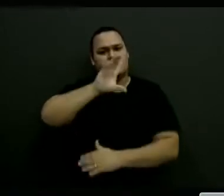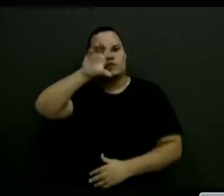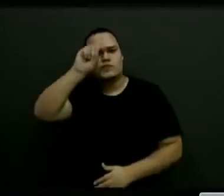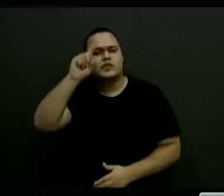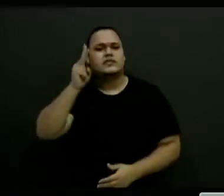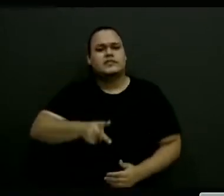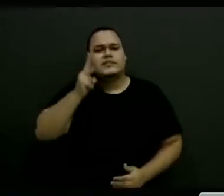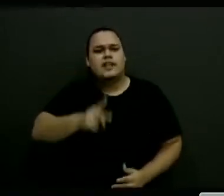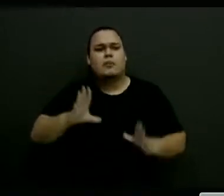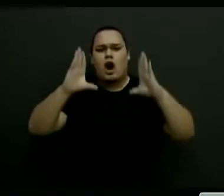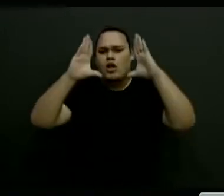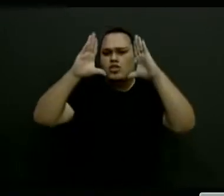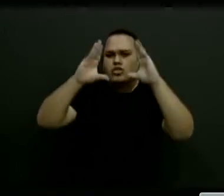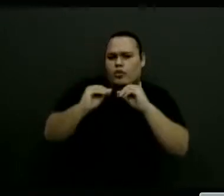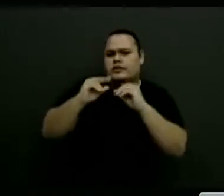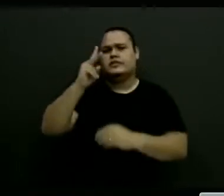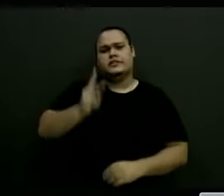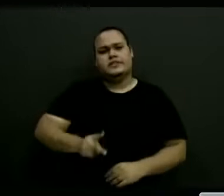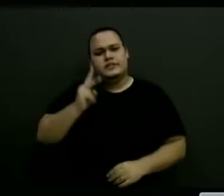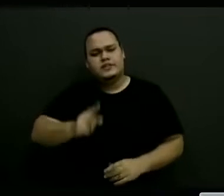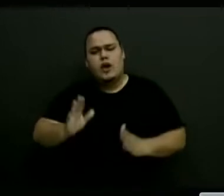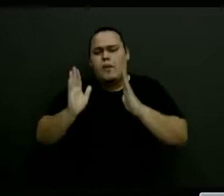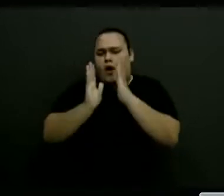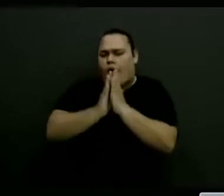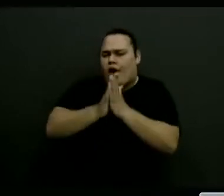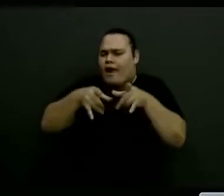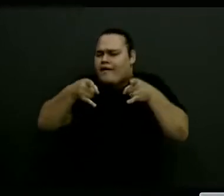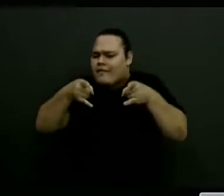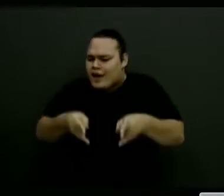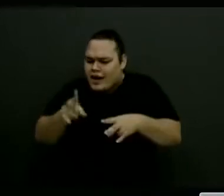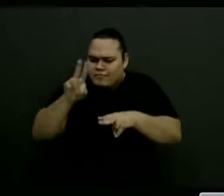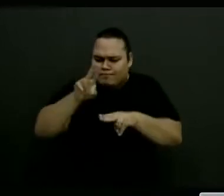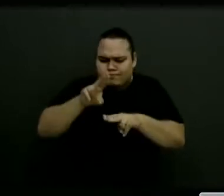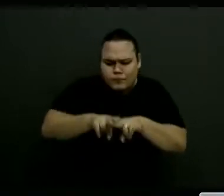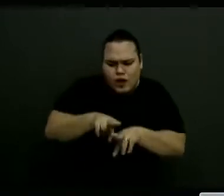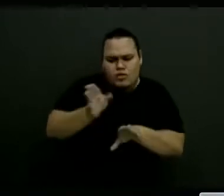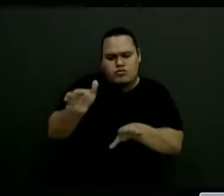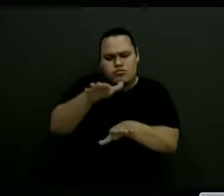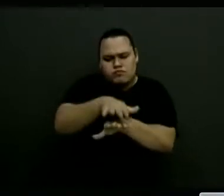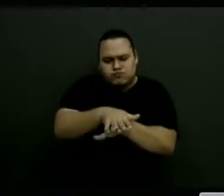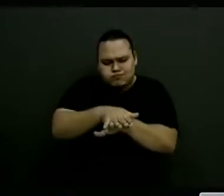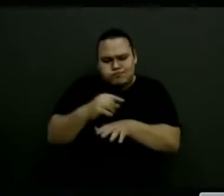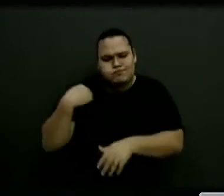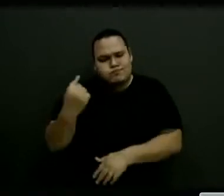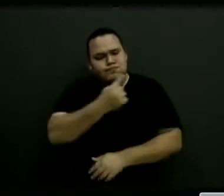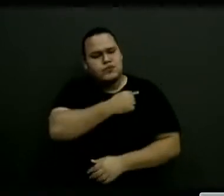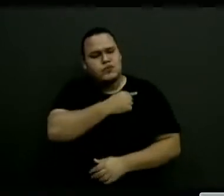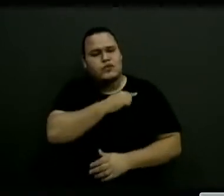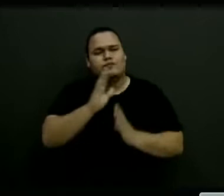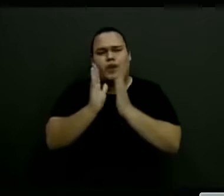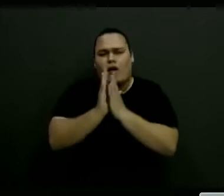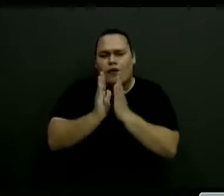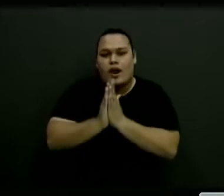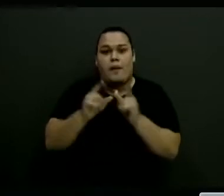noite. A noite que nós gastamos em outras coisas, Jesus dedicou essa noite para